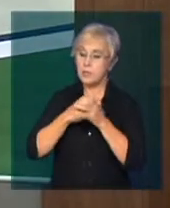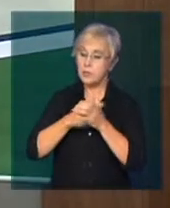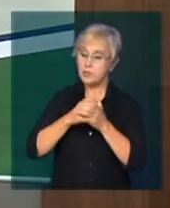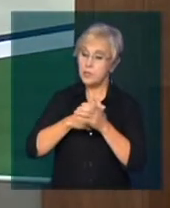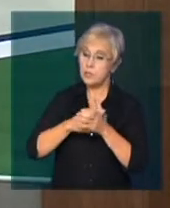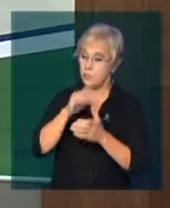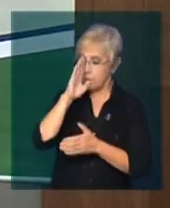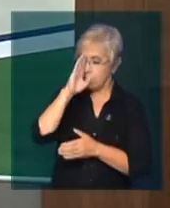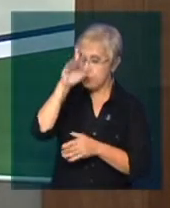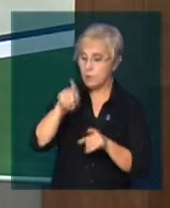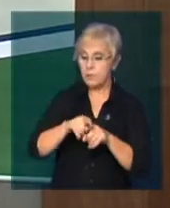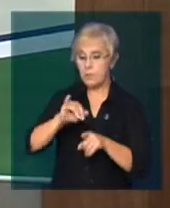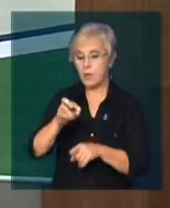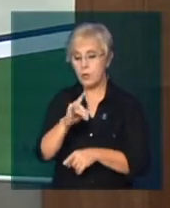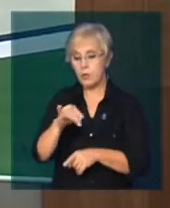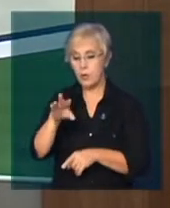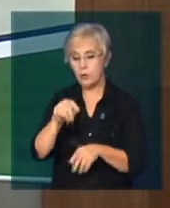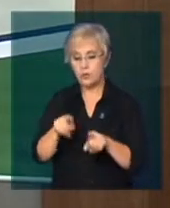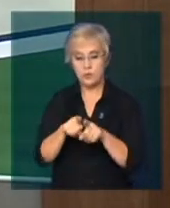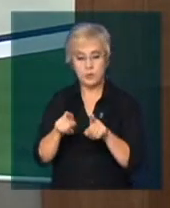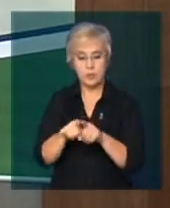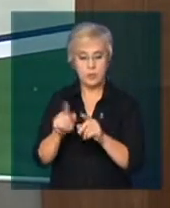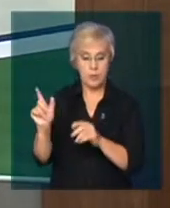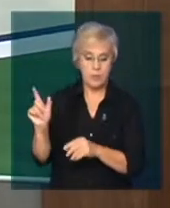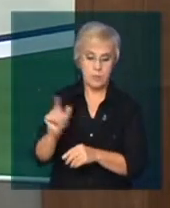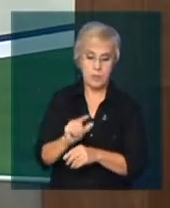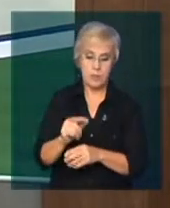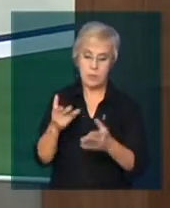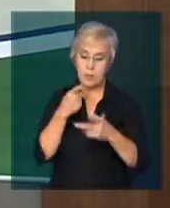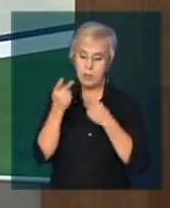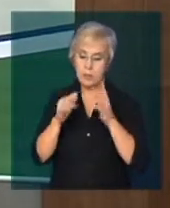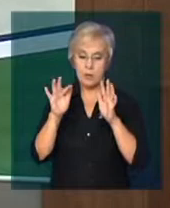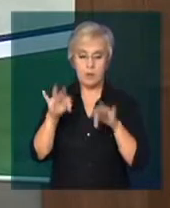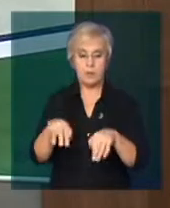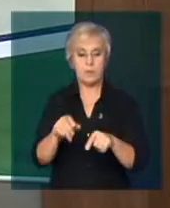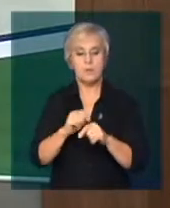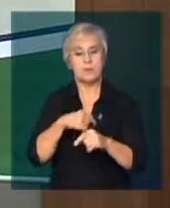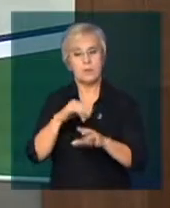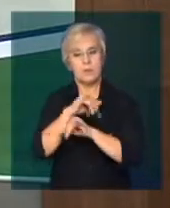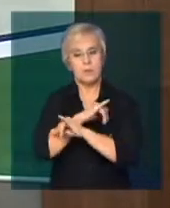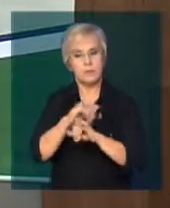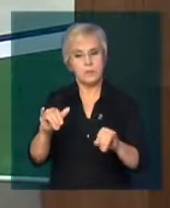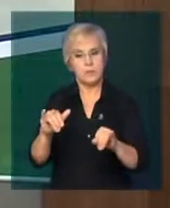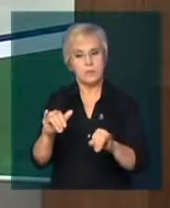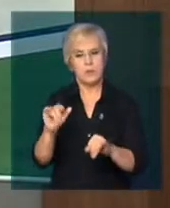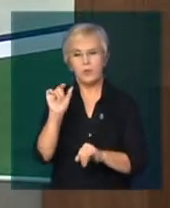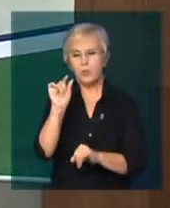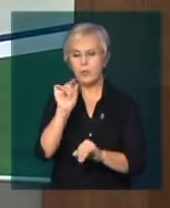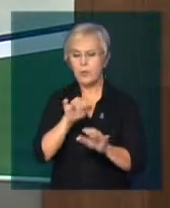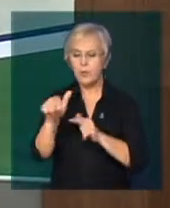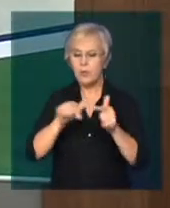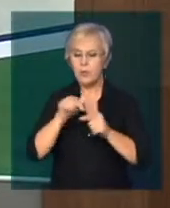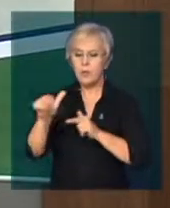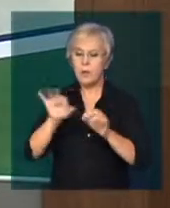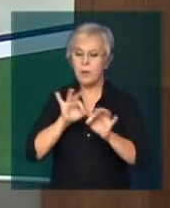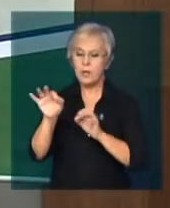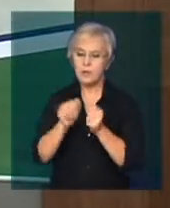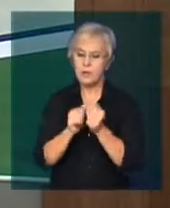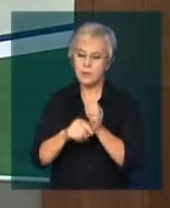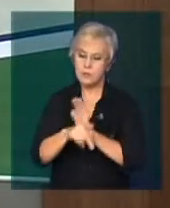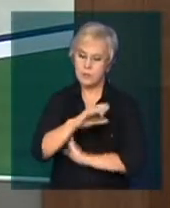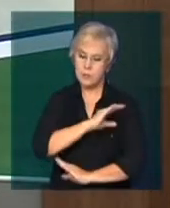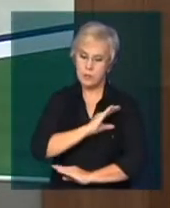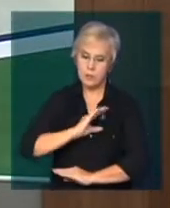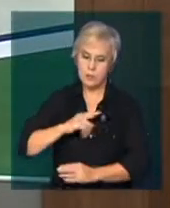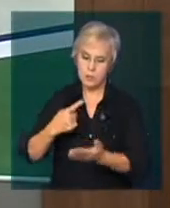nos juros daqui adiante. Eu vou, para finalizar, somente passar aqui um pouco o plano de trabalho dessa comissão do